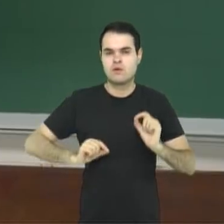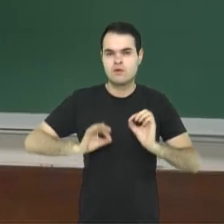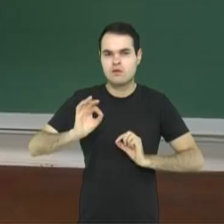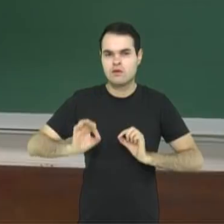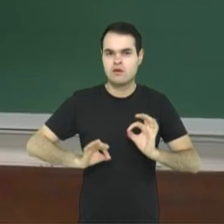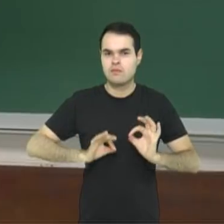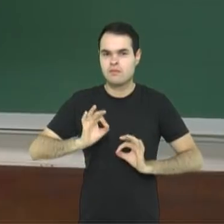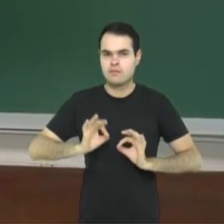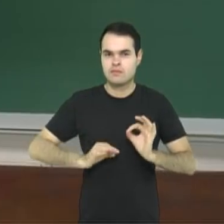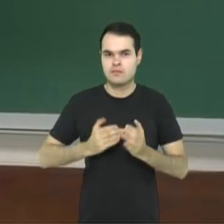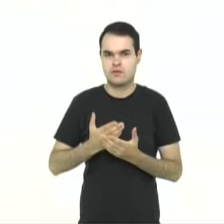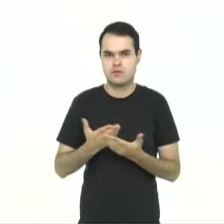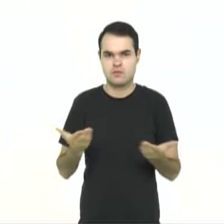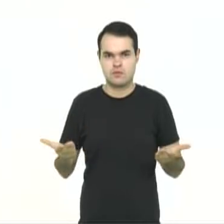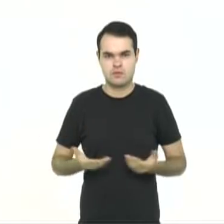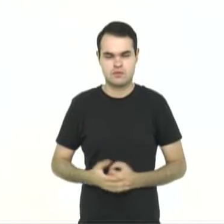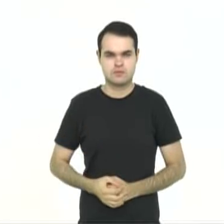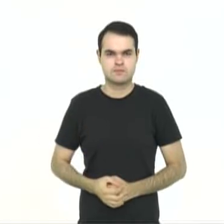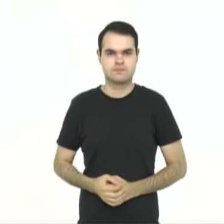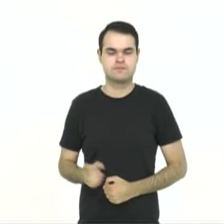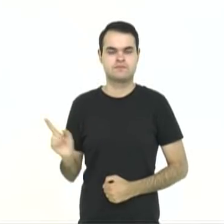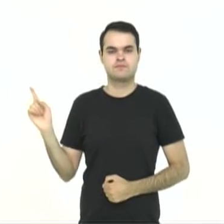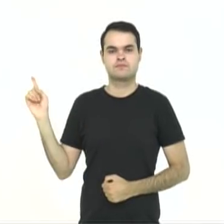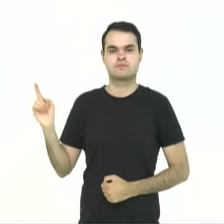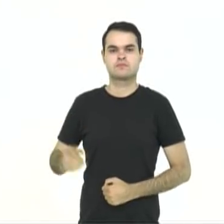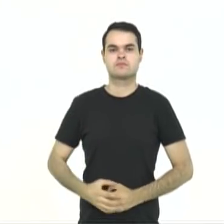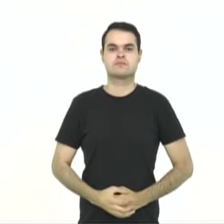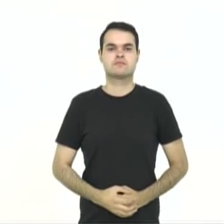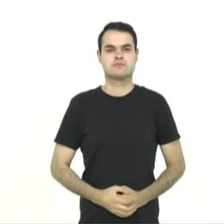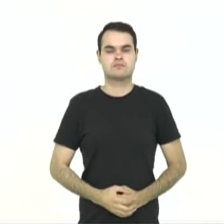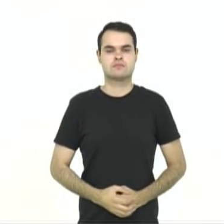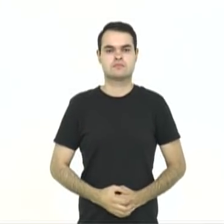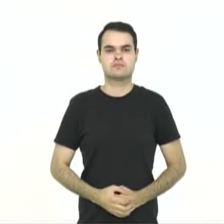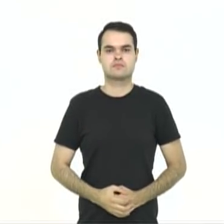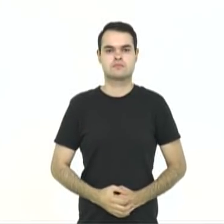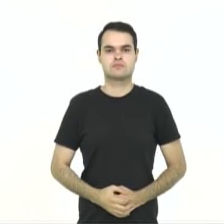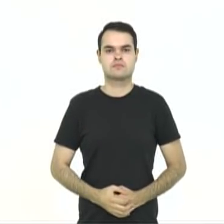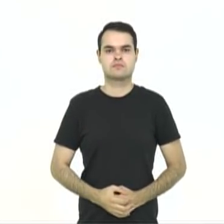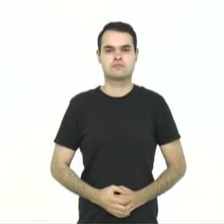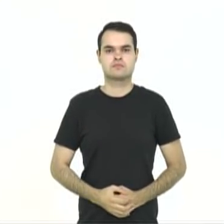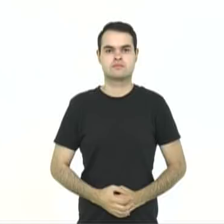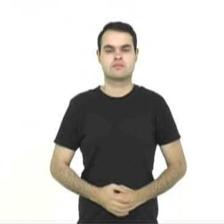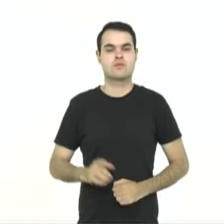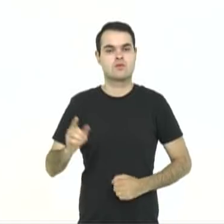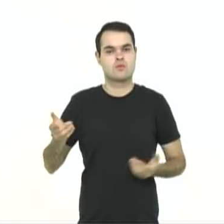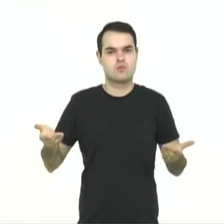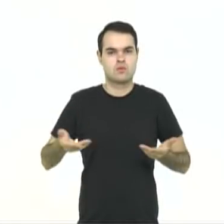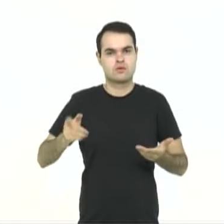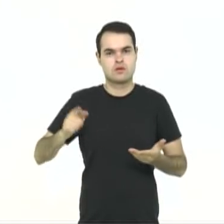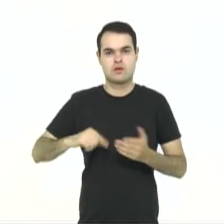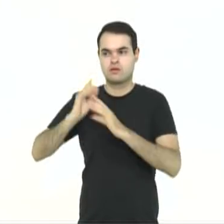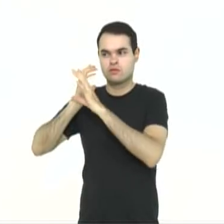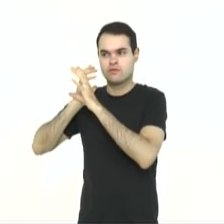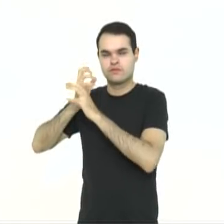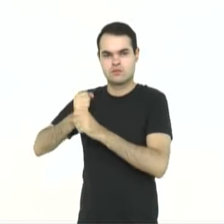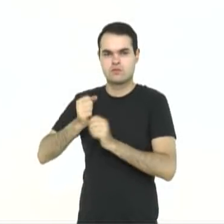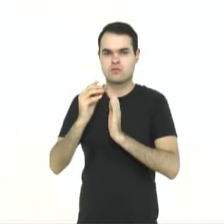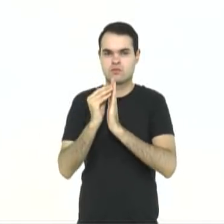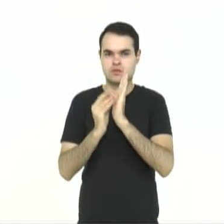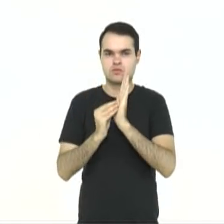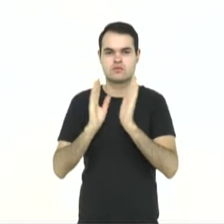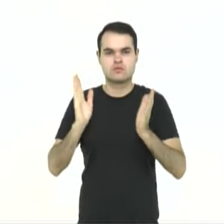hoje? Então, hoje a gente vai fazer uma revisão, né, de um conteúdo que nós já havíamos trabalhado